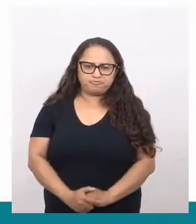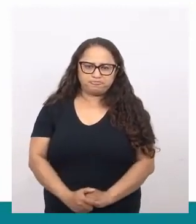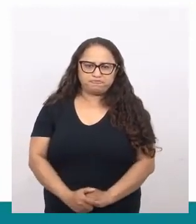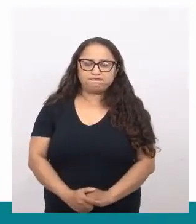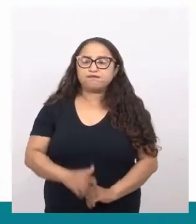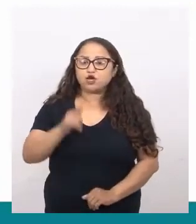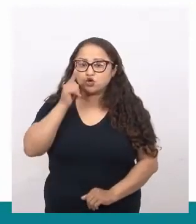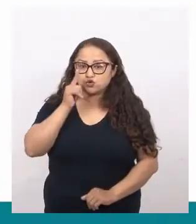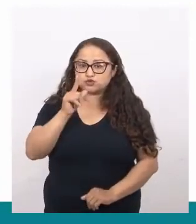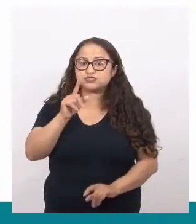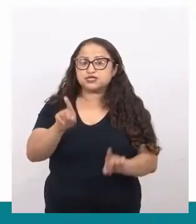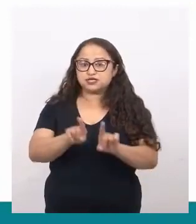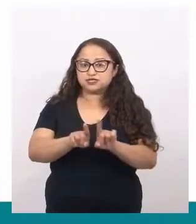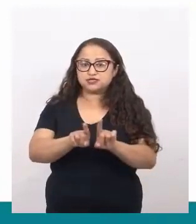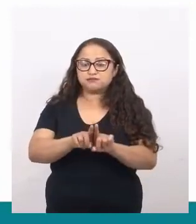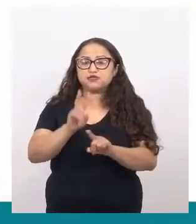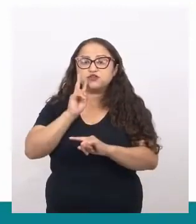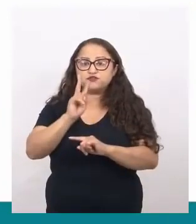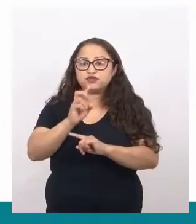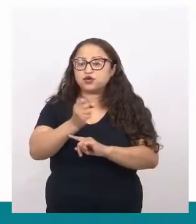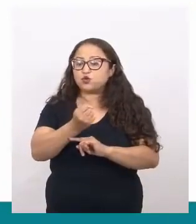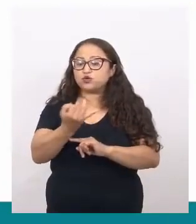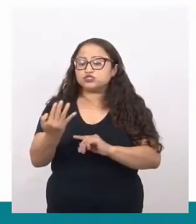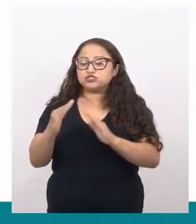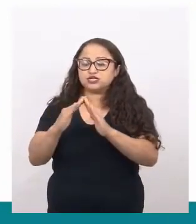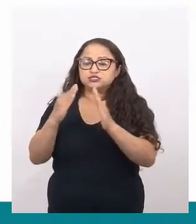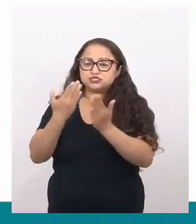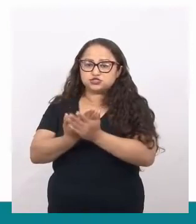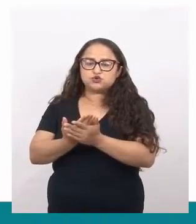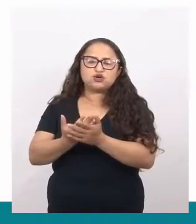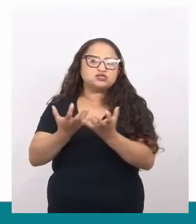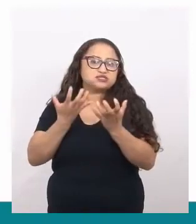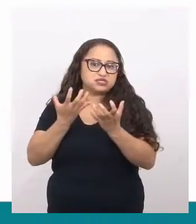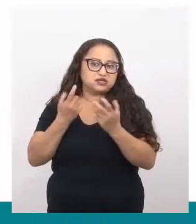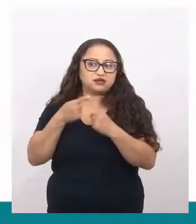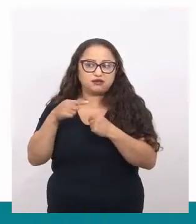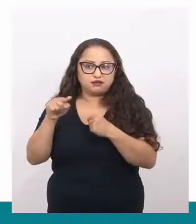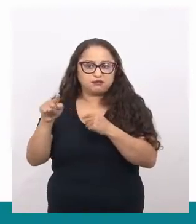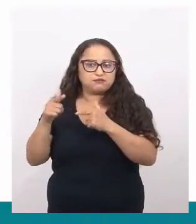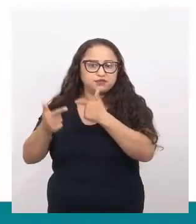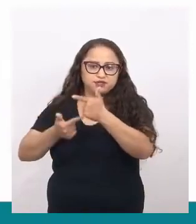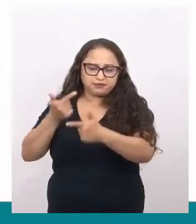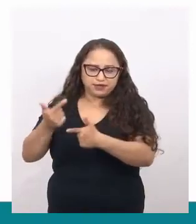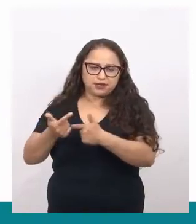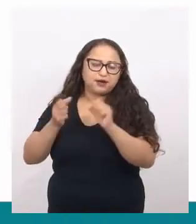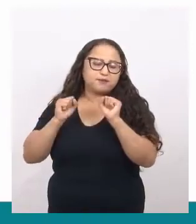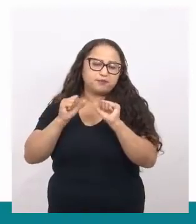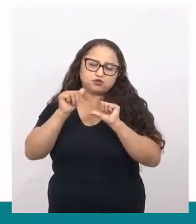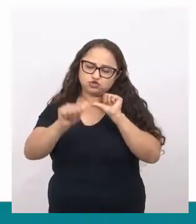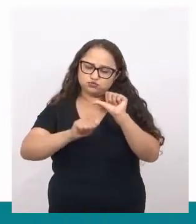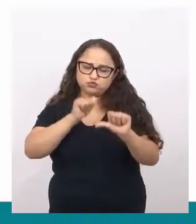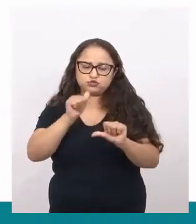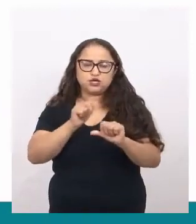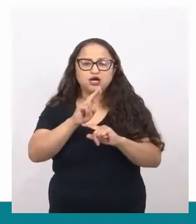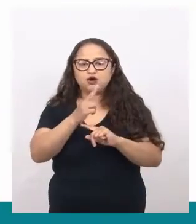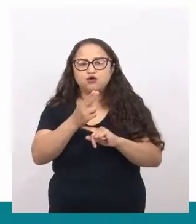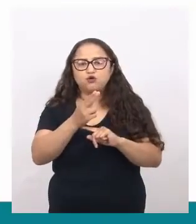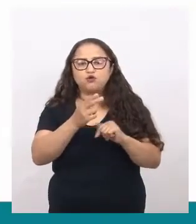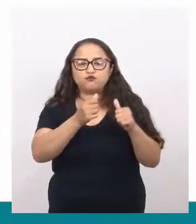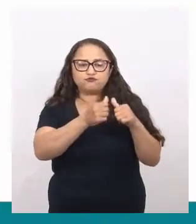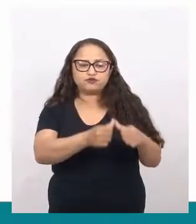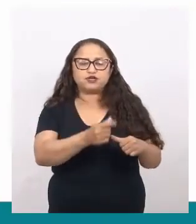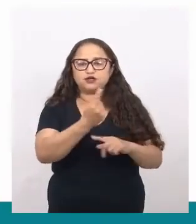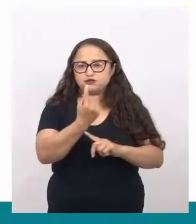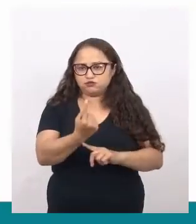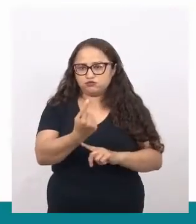Ele consegue também editar aqui a quantidade de escolas que ele tem interesse, ele pode mudar a opção dele, ficar só em uma ou ser